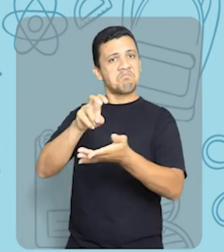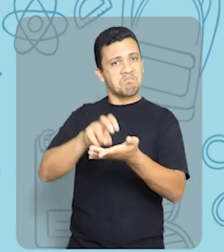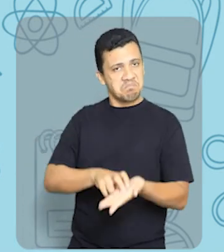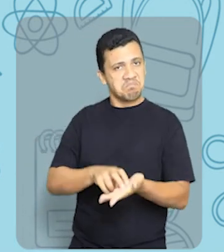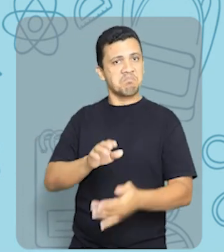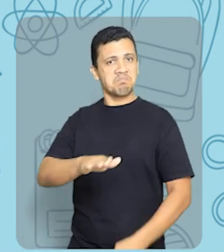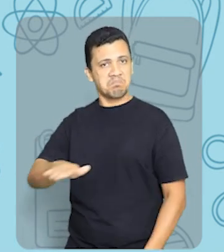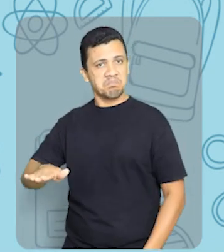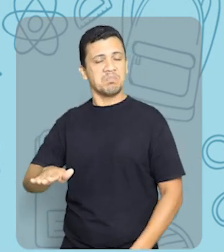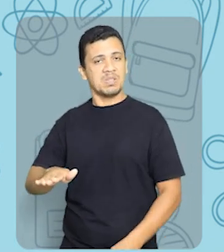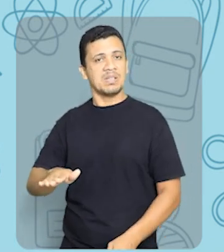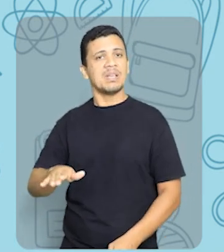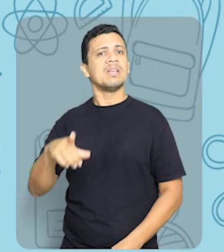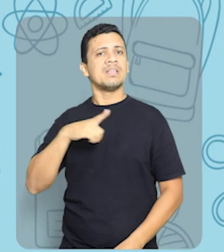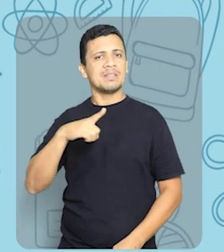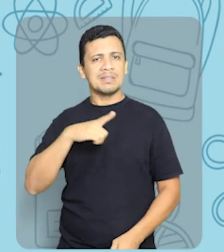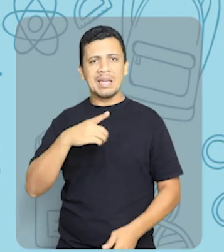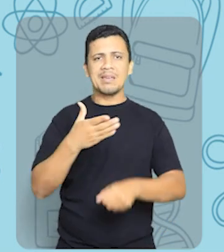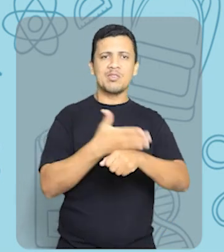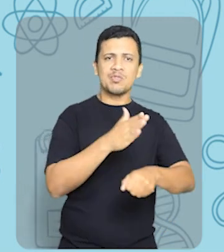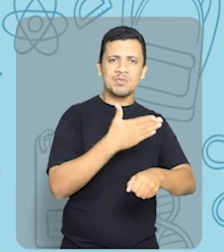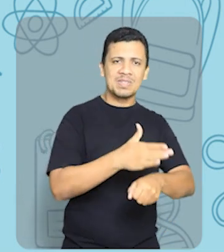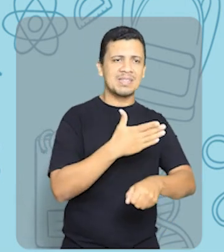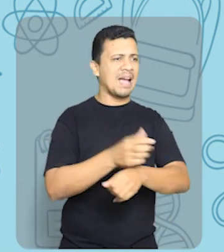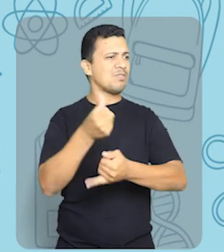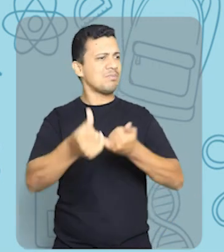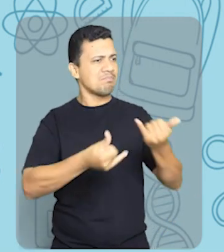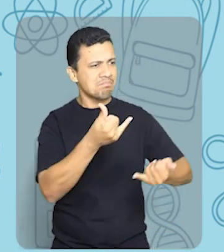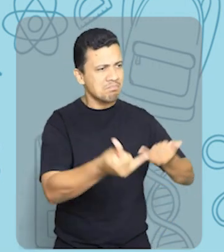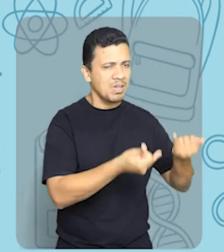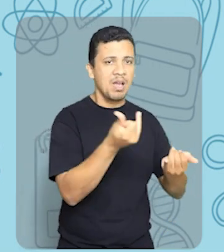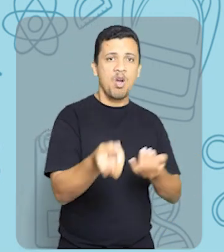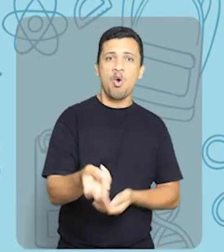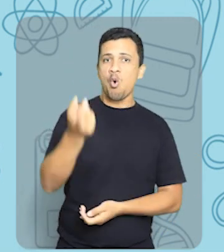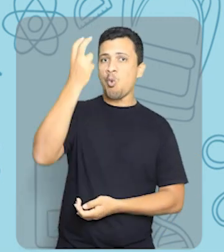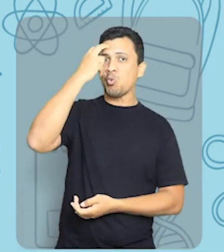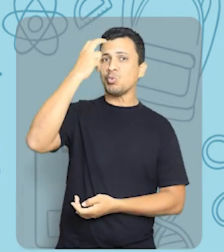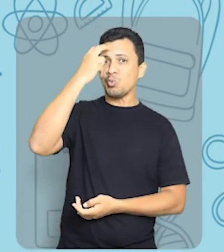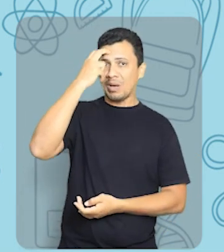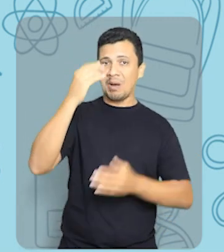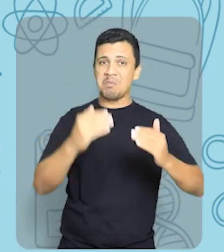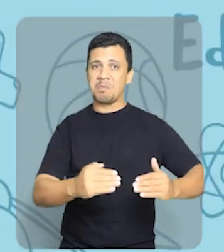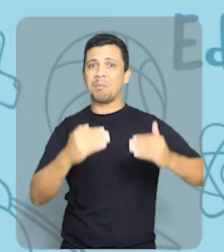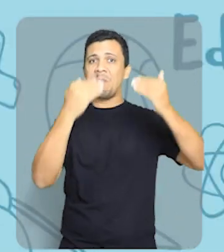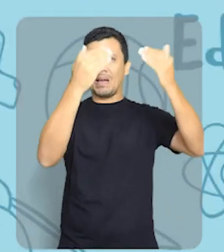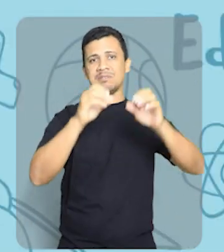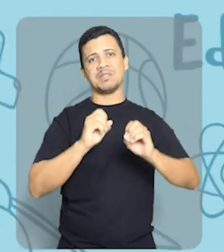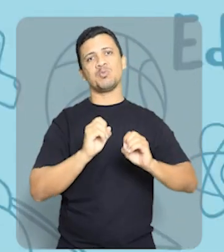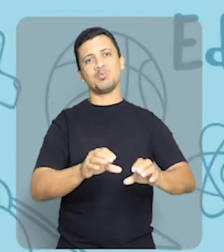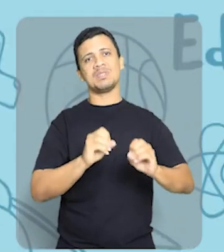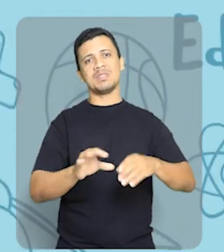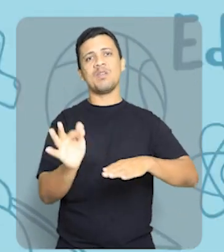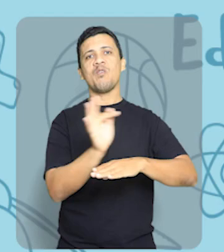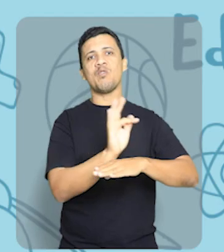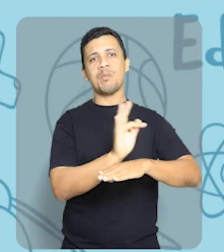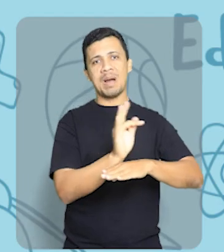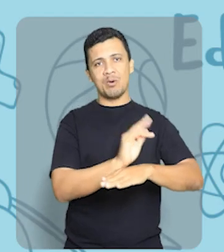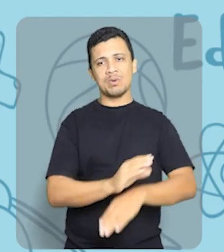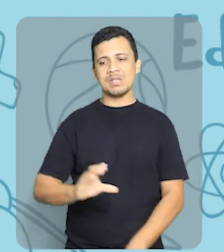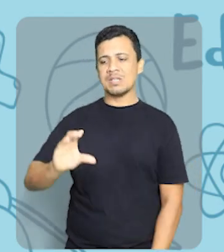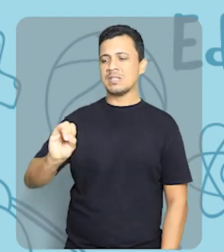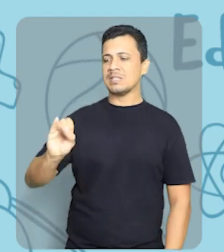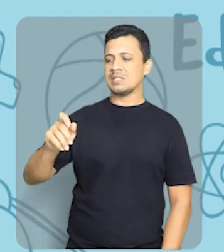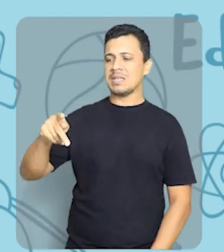crianças, incluindo atividades recreativas e culturais para além do ensino formal. O CIEP era